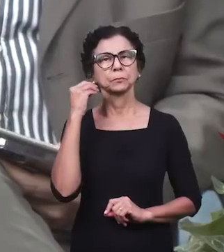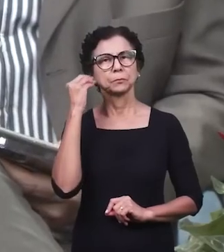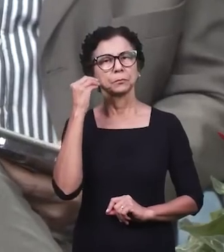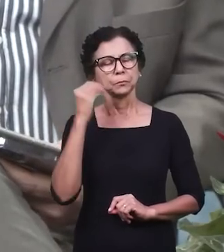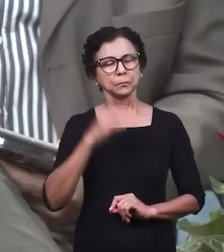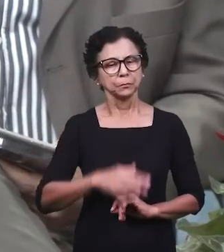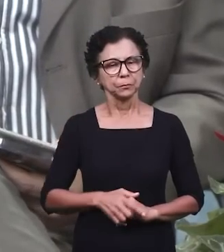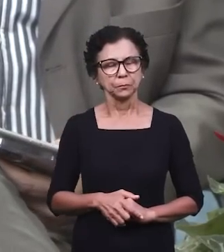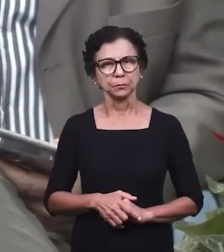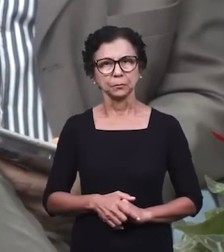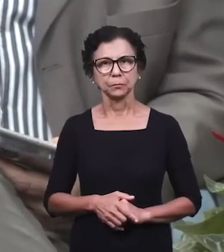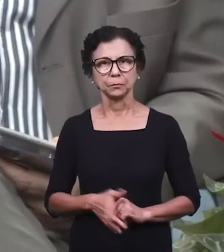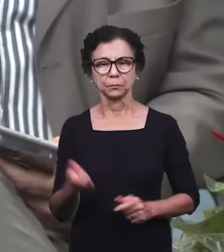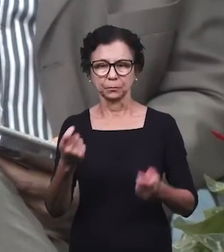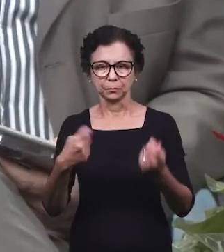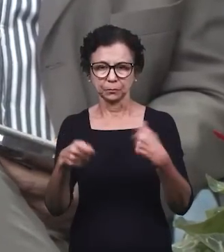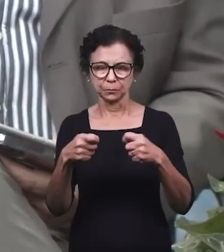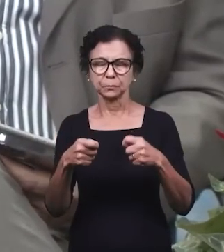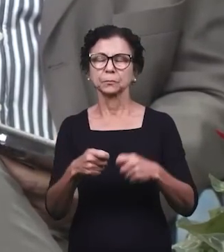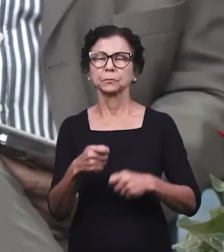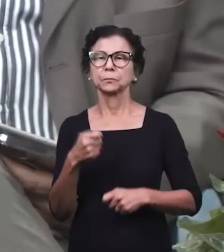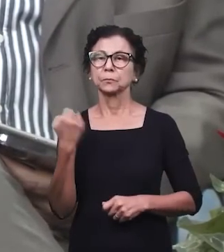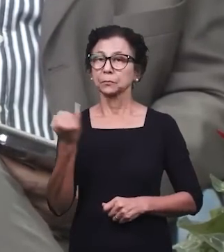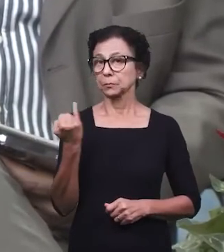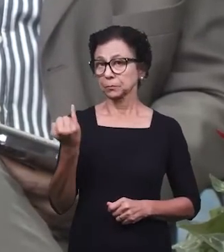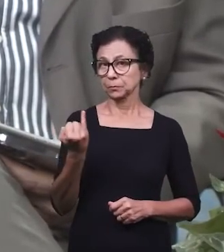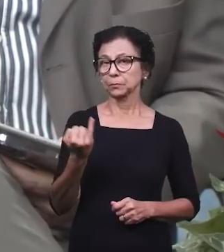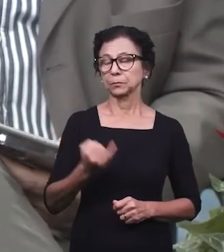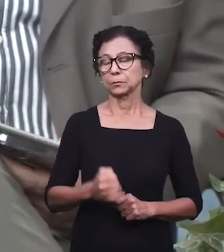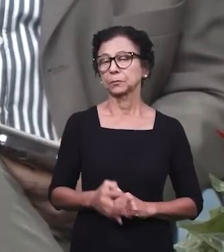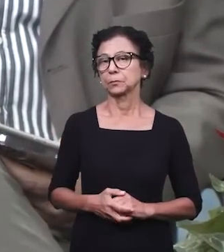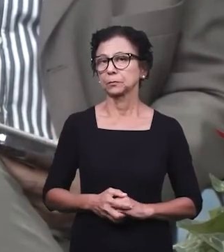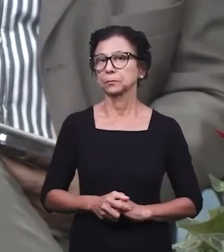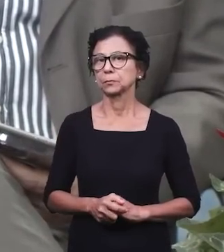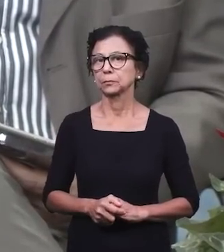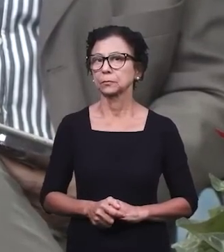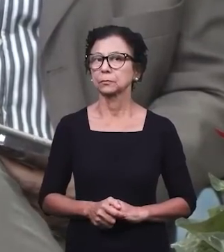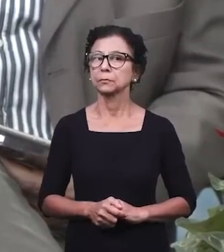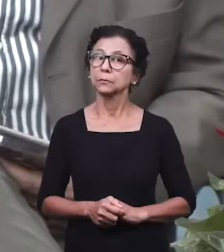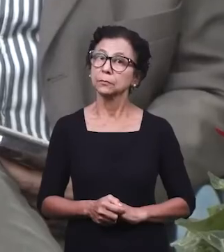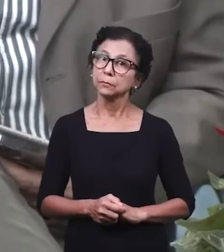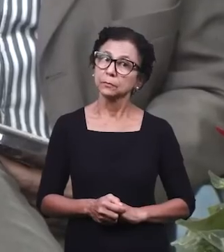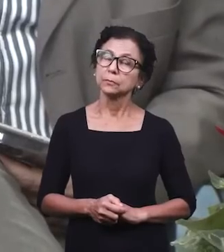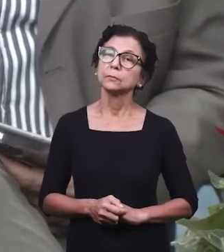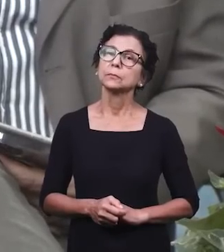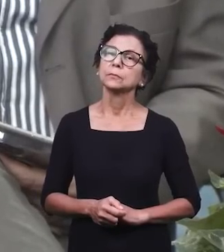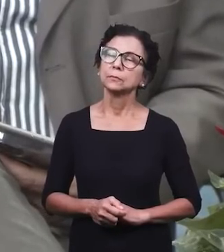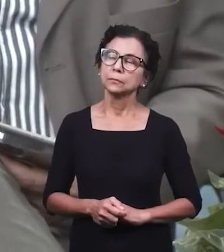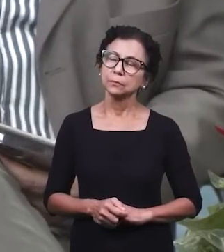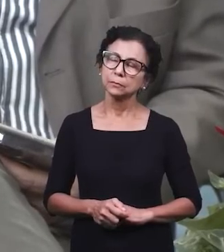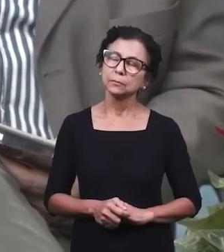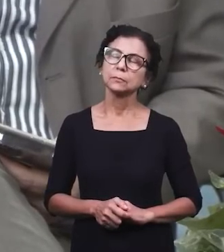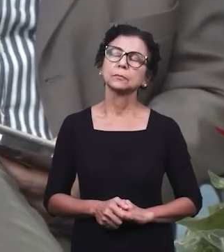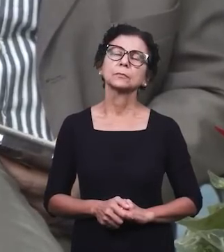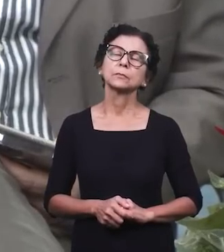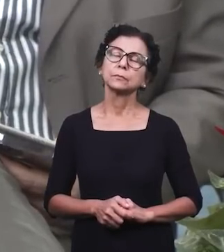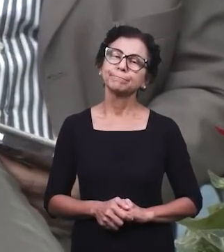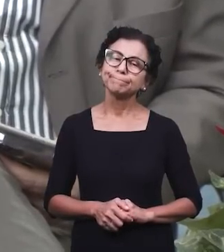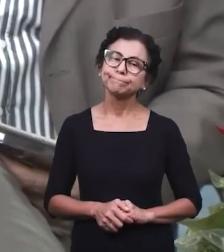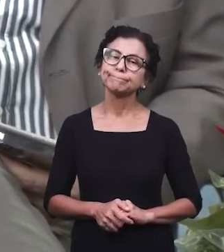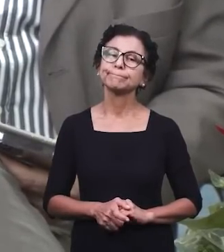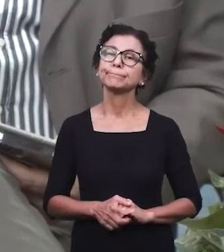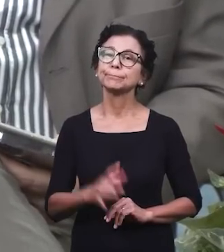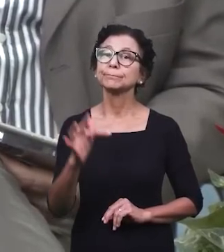essa percepção, porque isso vai determinar todo o seu futuro, né? Ele começa de